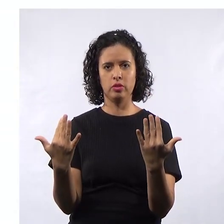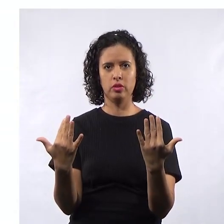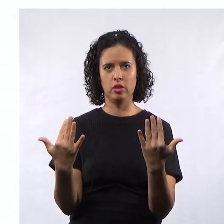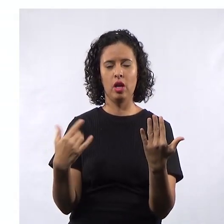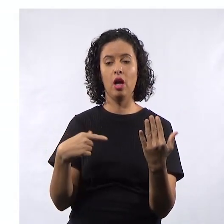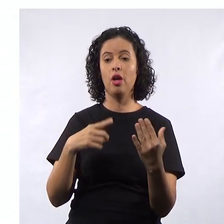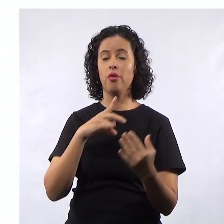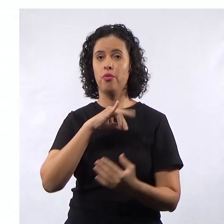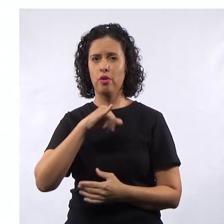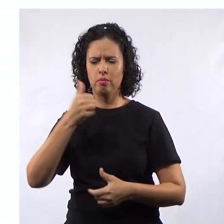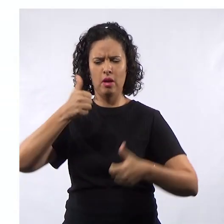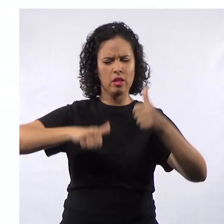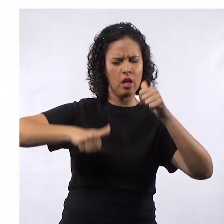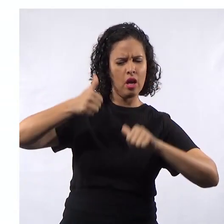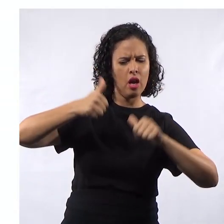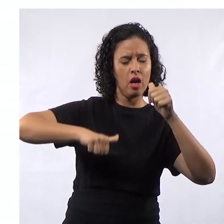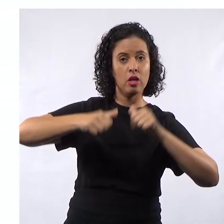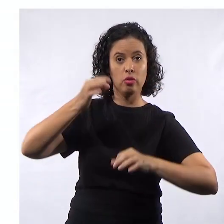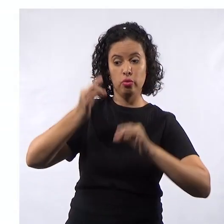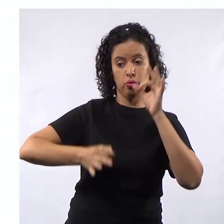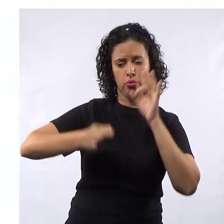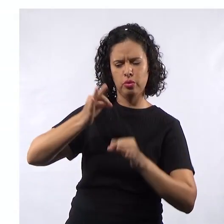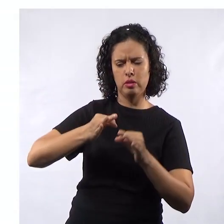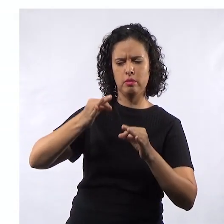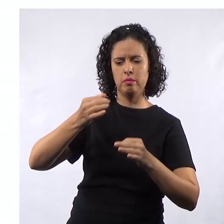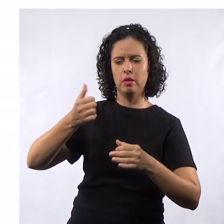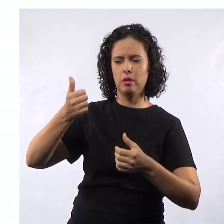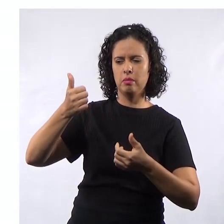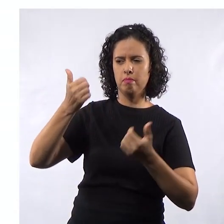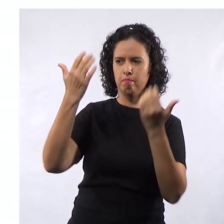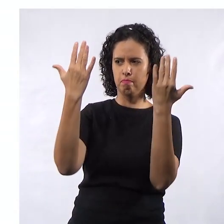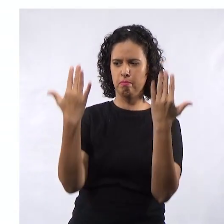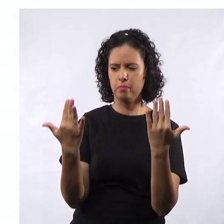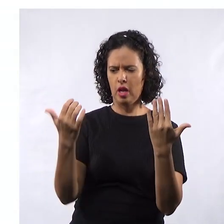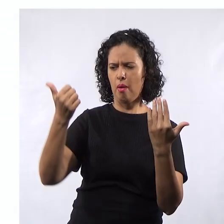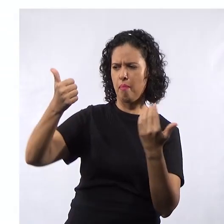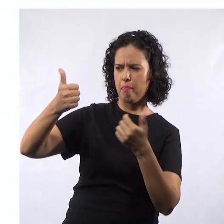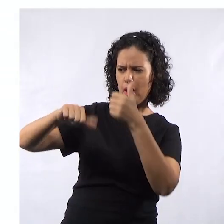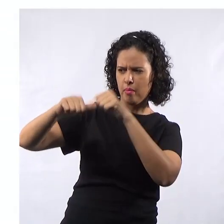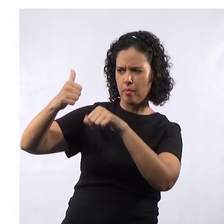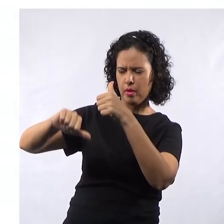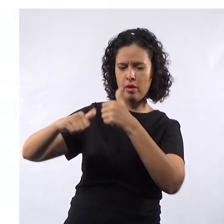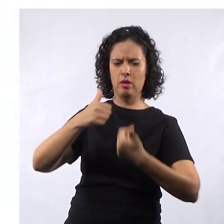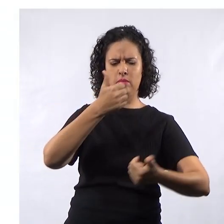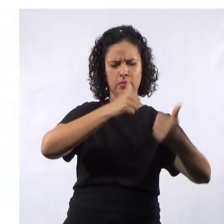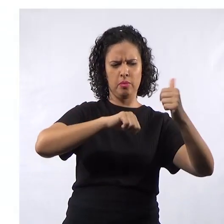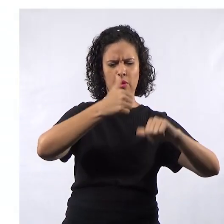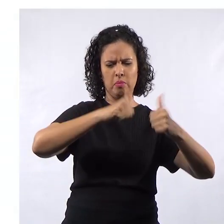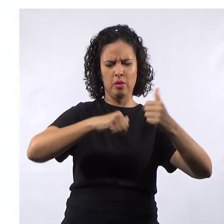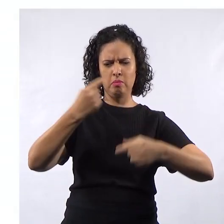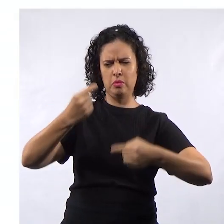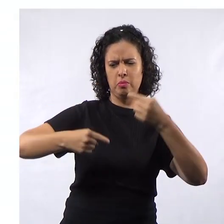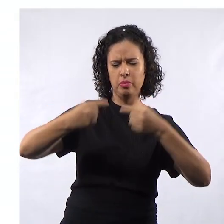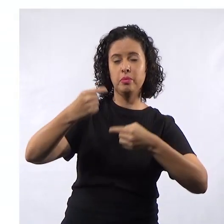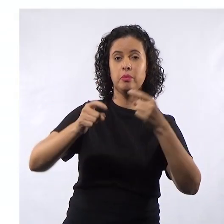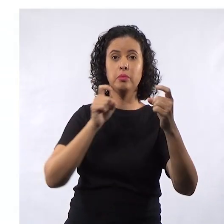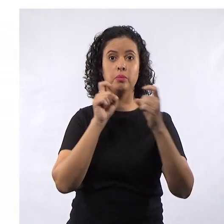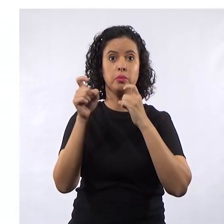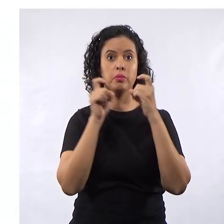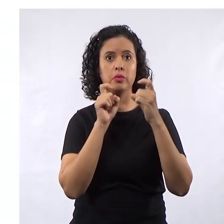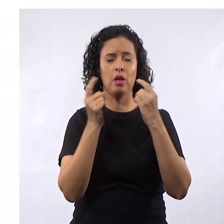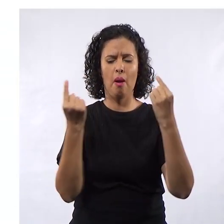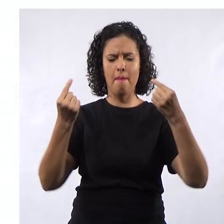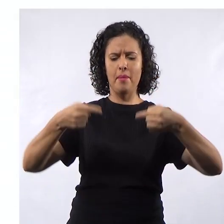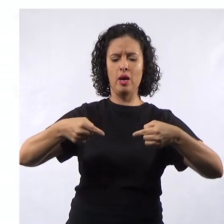Poder Judiciário para dizer quem está certo, quem está errado. Ou seja, tem uma ação, né, para discutir aquela lide, ou seja,